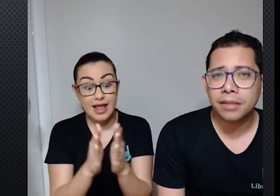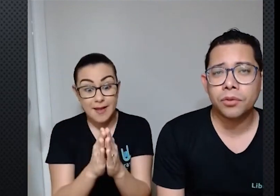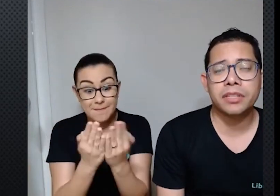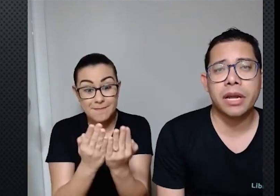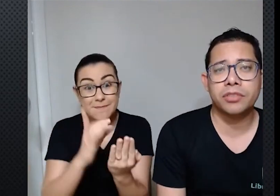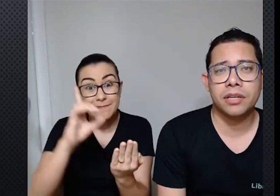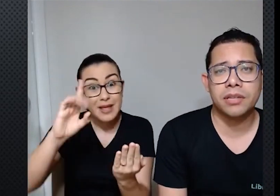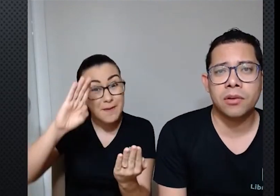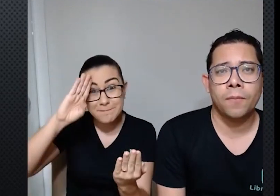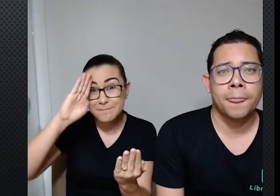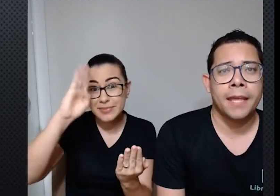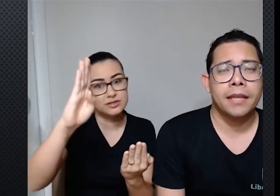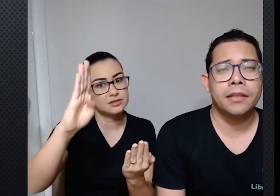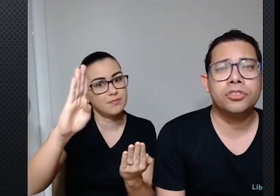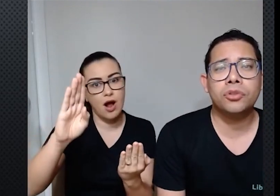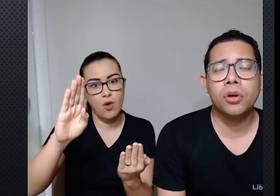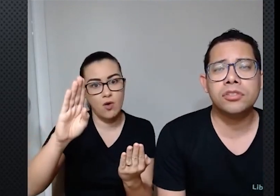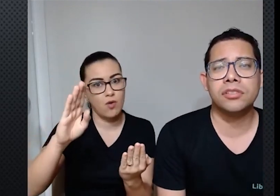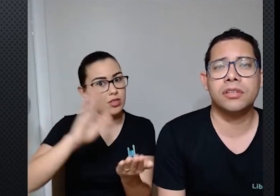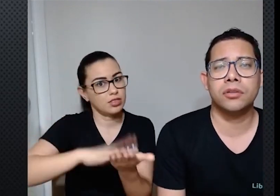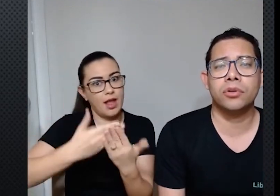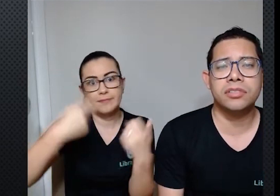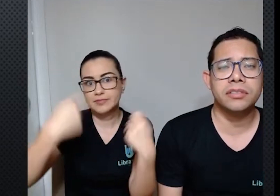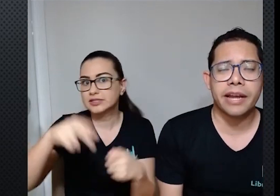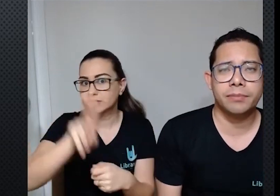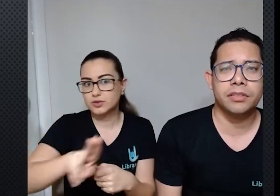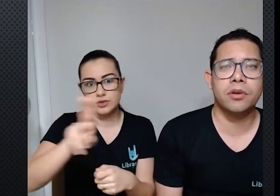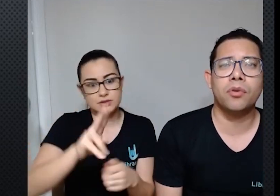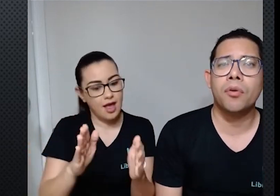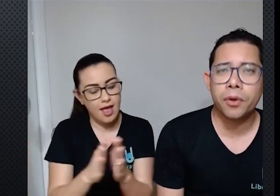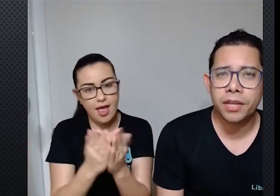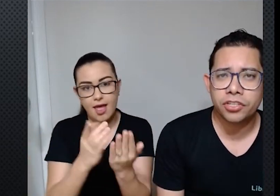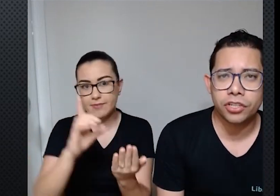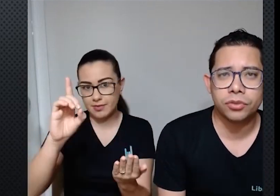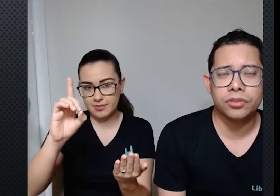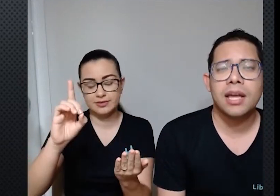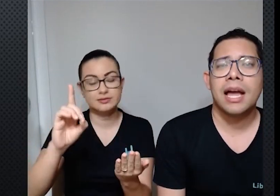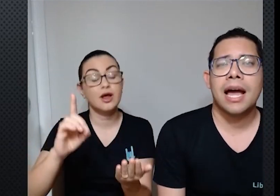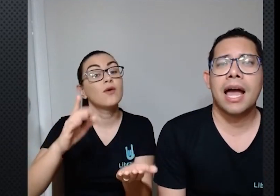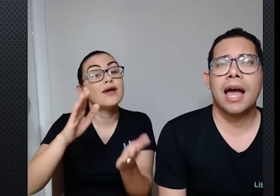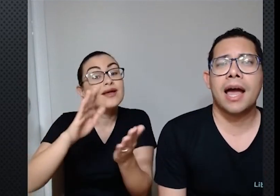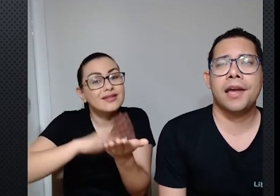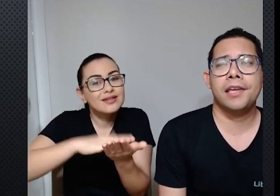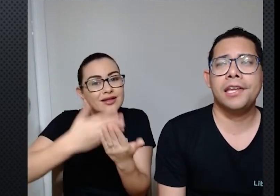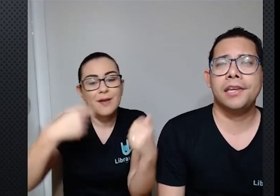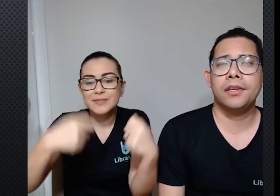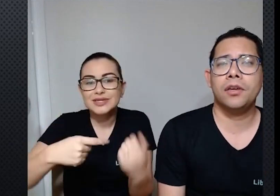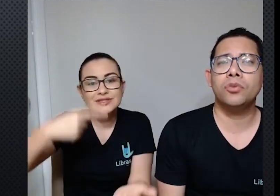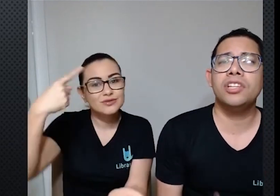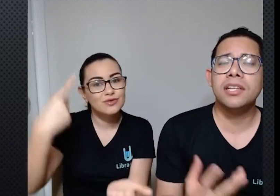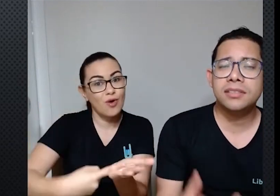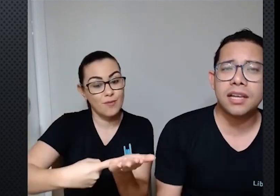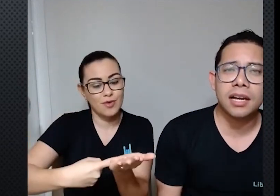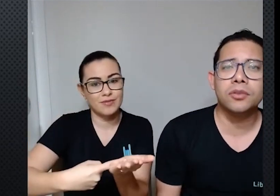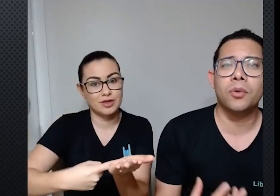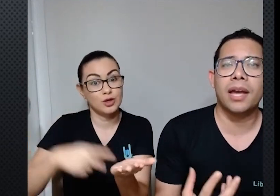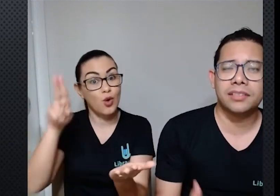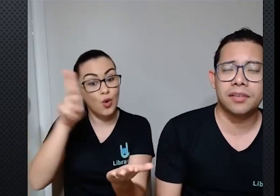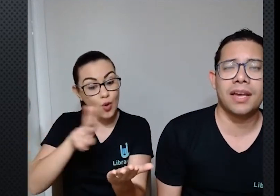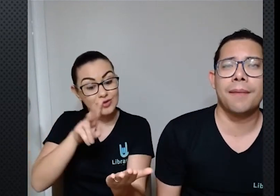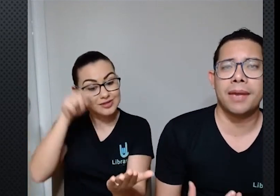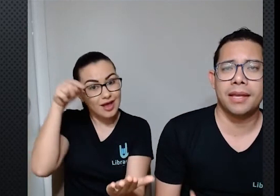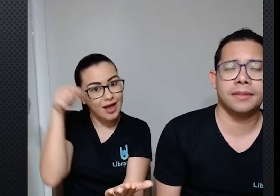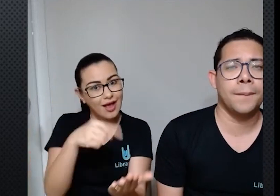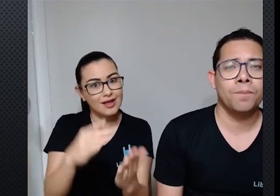ferramenta do intérprete cristão. Então, se todos os intérpretes estão comprometidos e utilizando